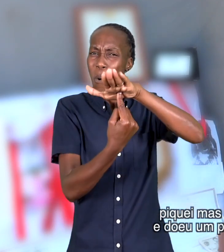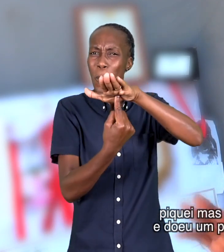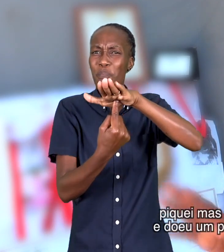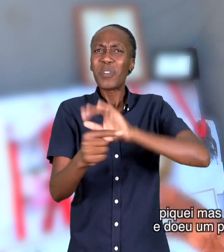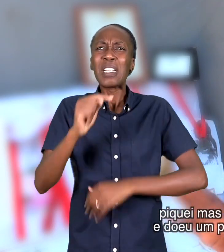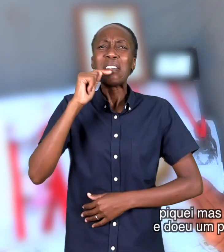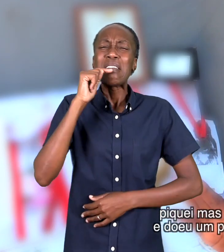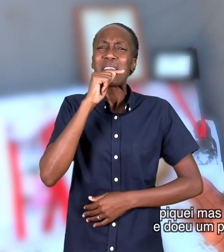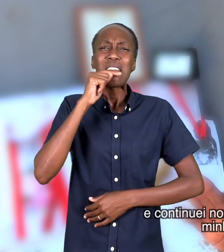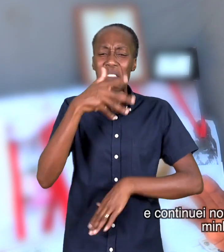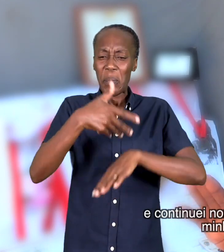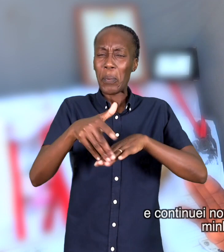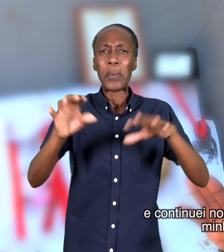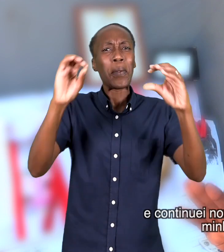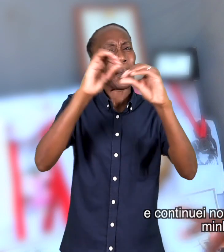mas olha, parece que já passou.